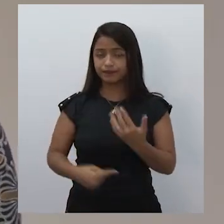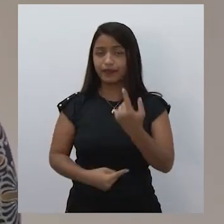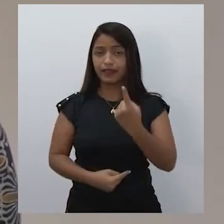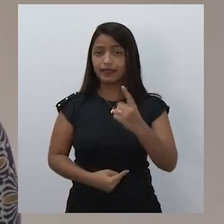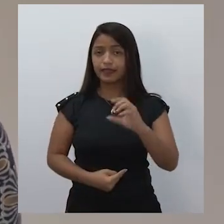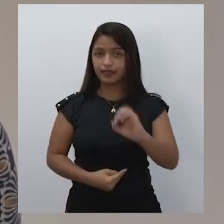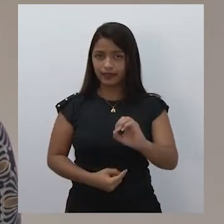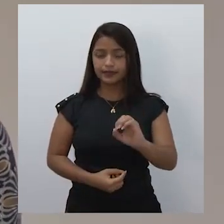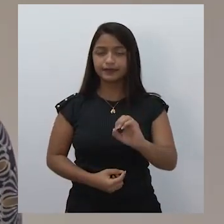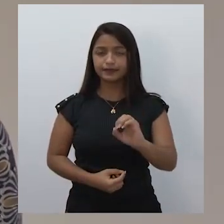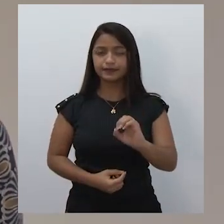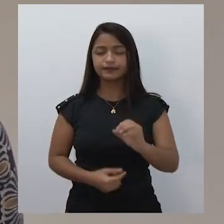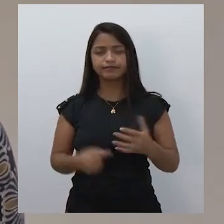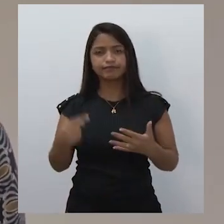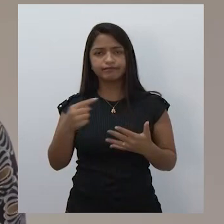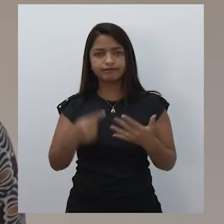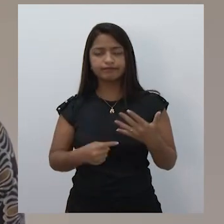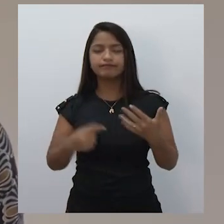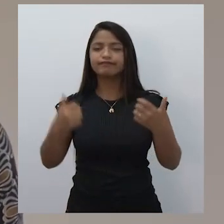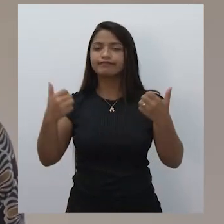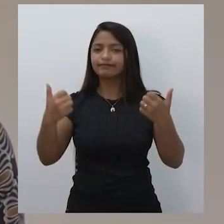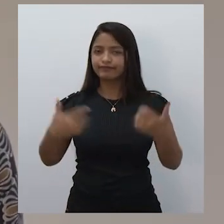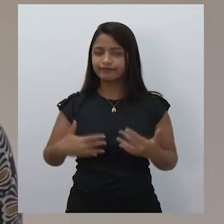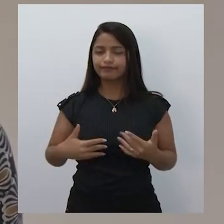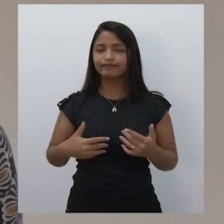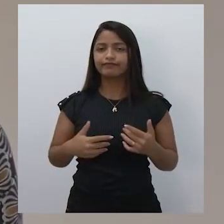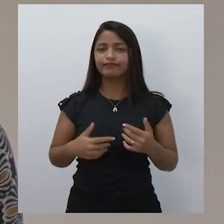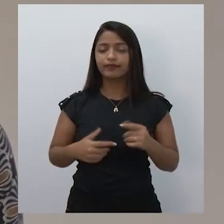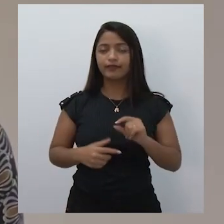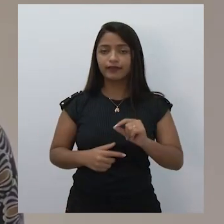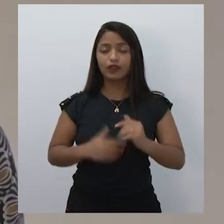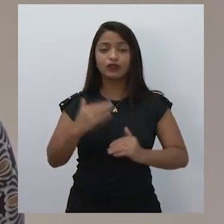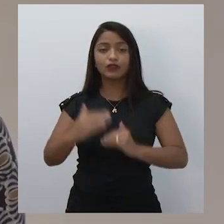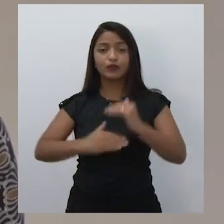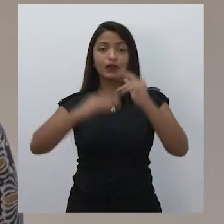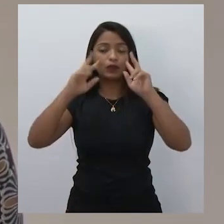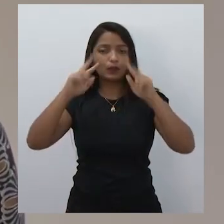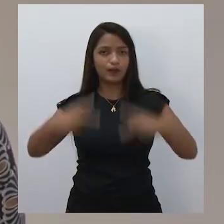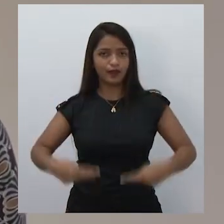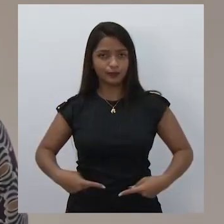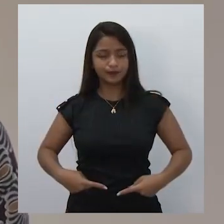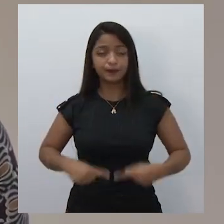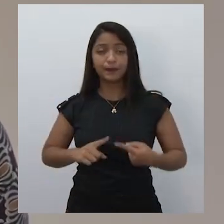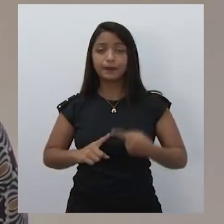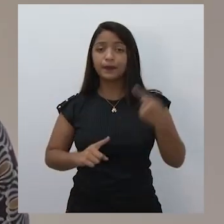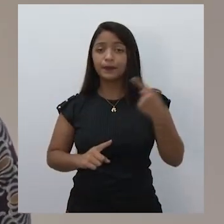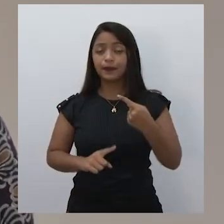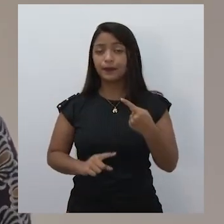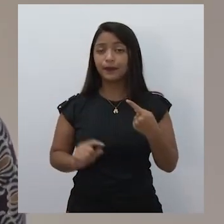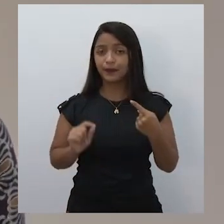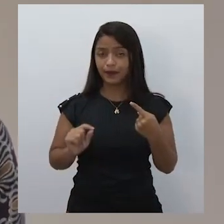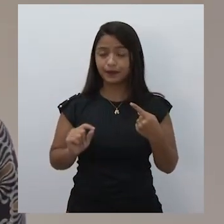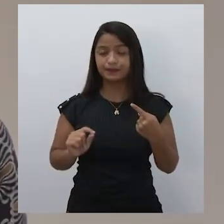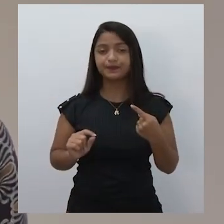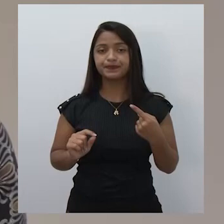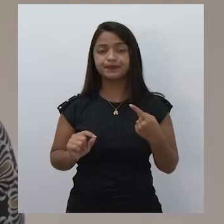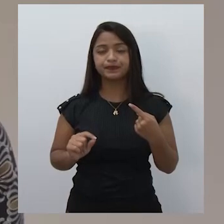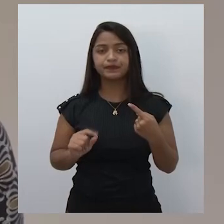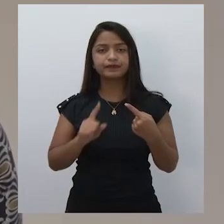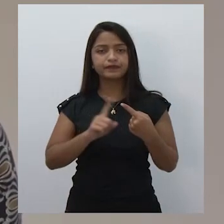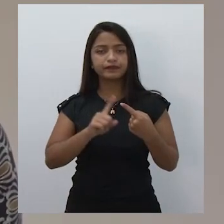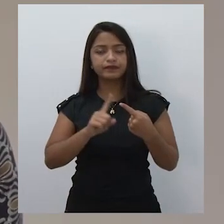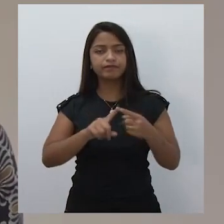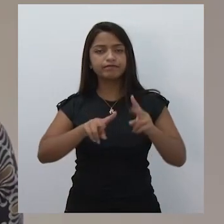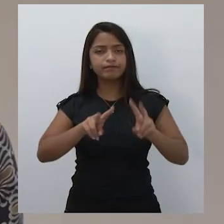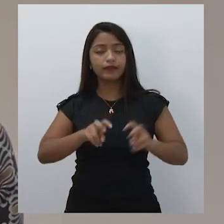vão justamente falar de todas aquelas dimensões do desenvolvimento humano. A primeira competência trata justamente